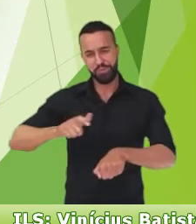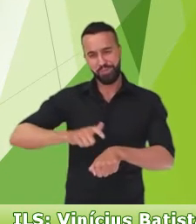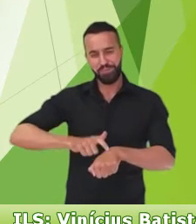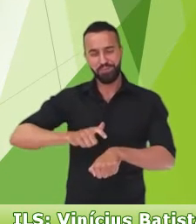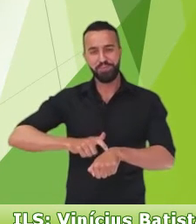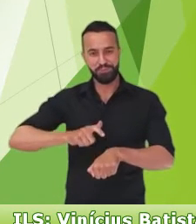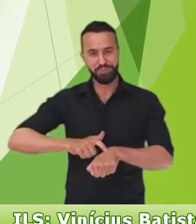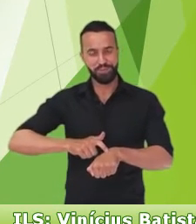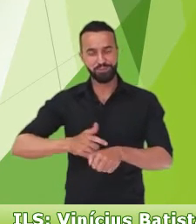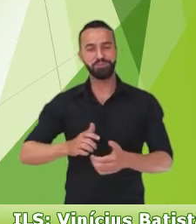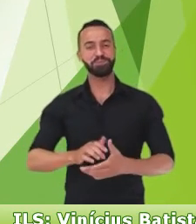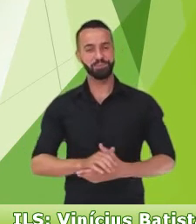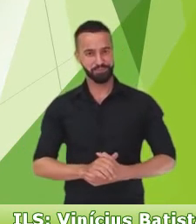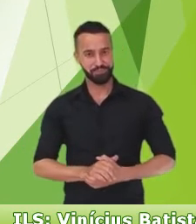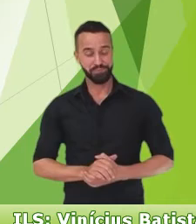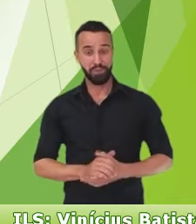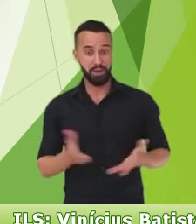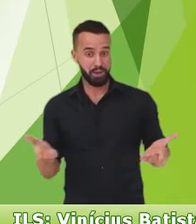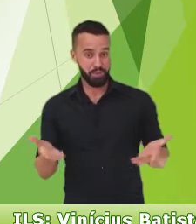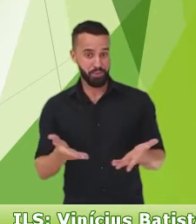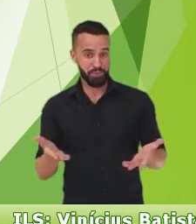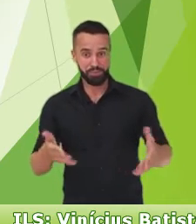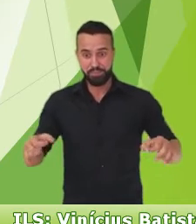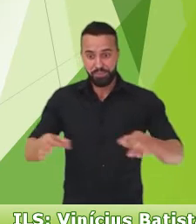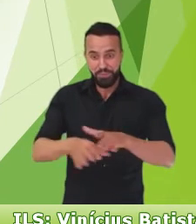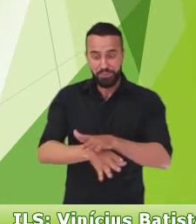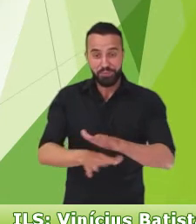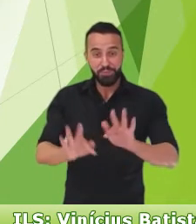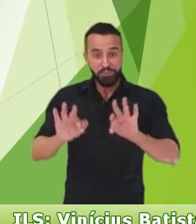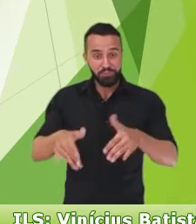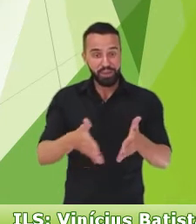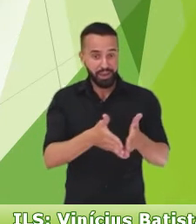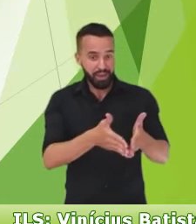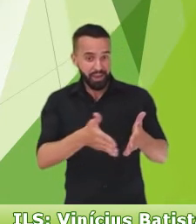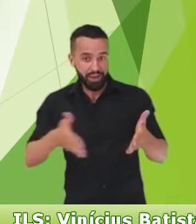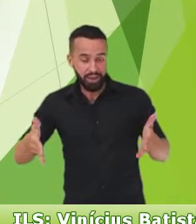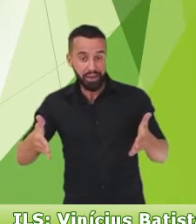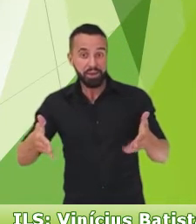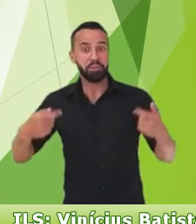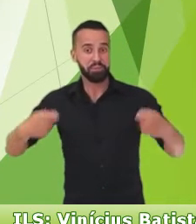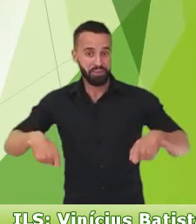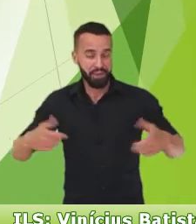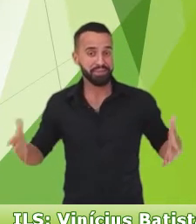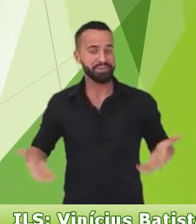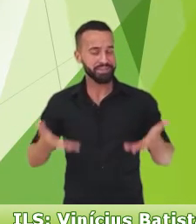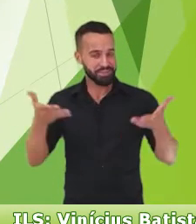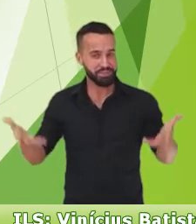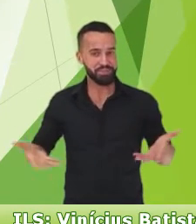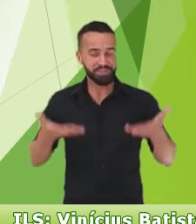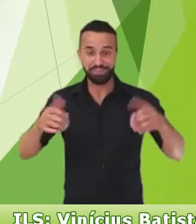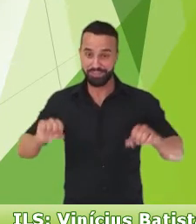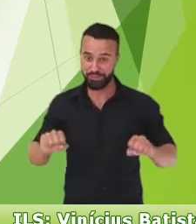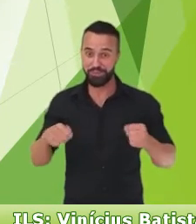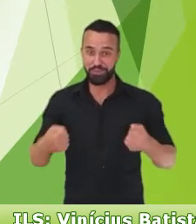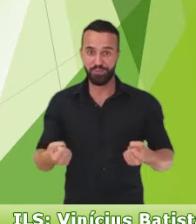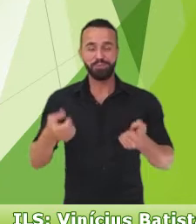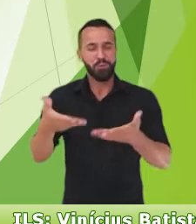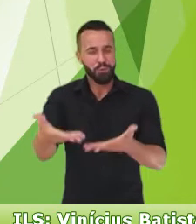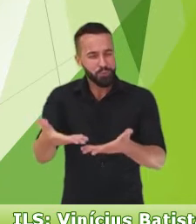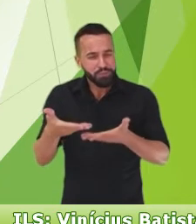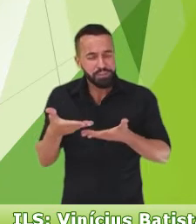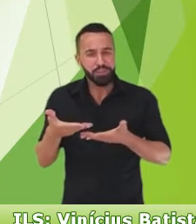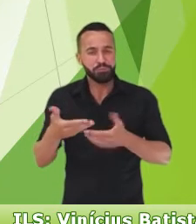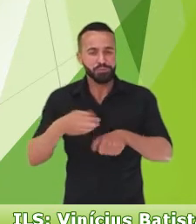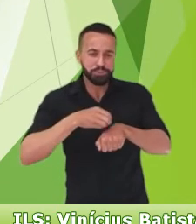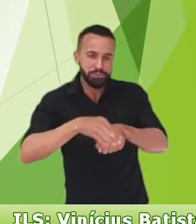momento assim para encerrar essa etapa com toda animação e empenho convidamos e